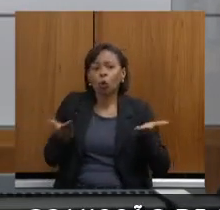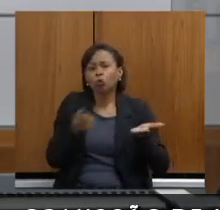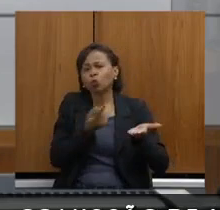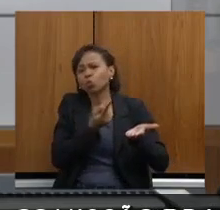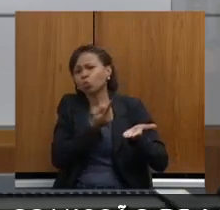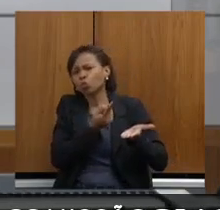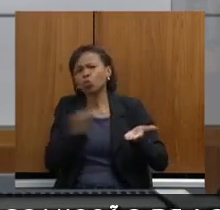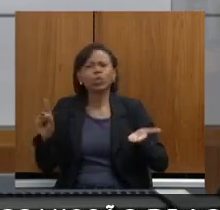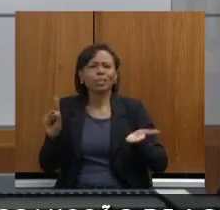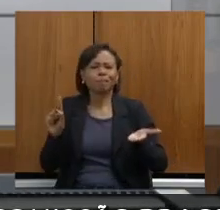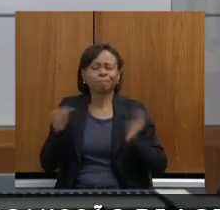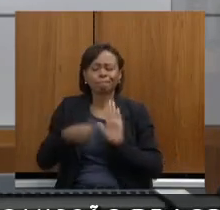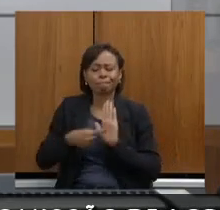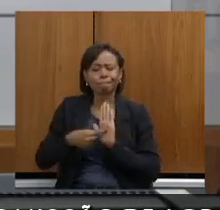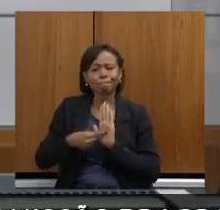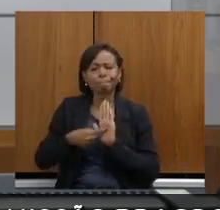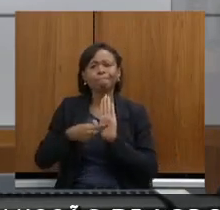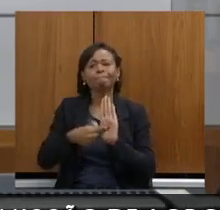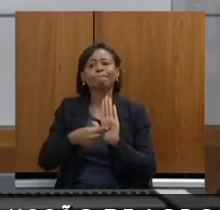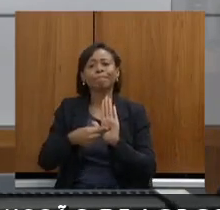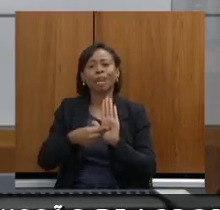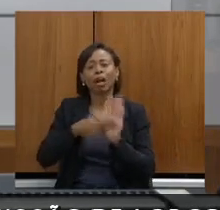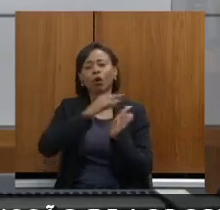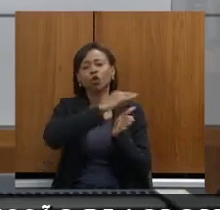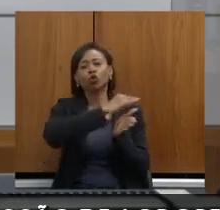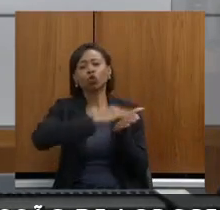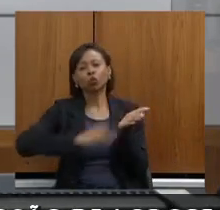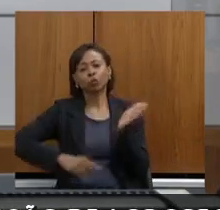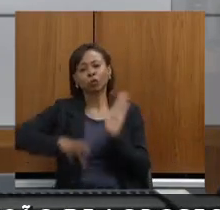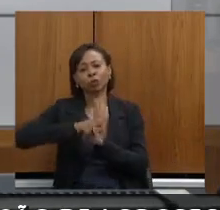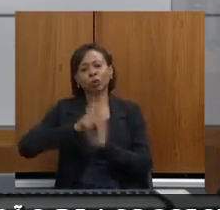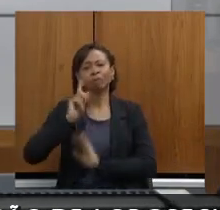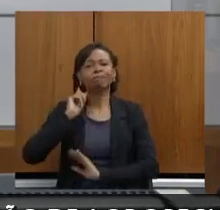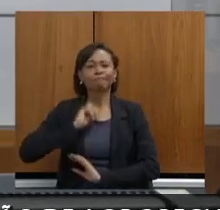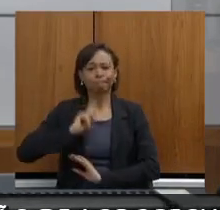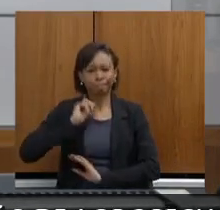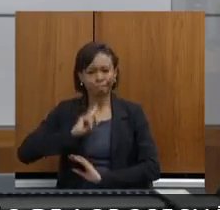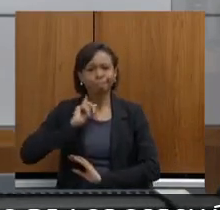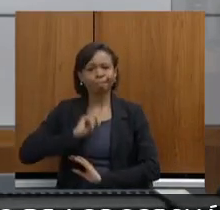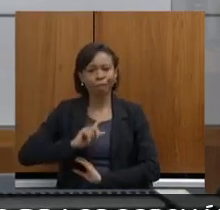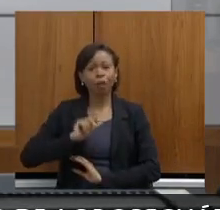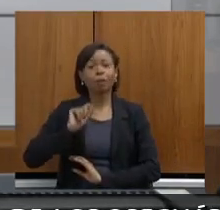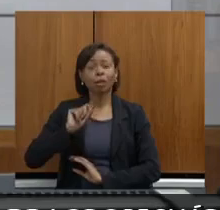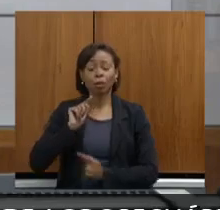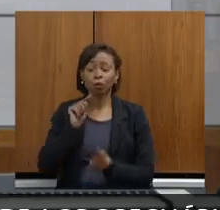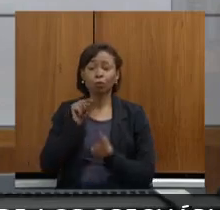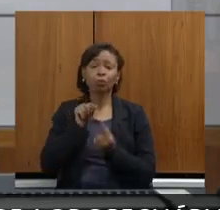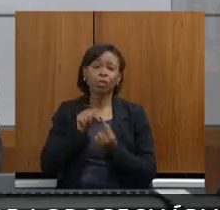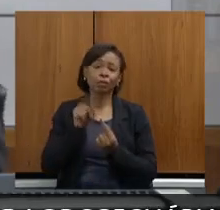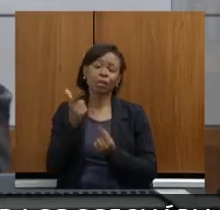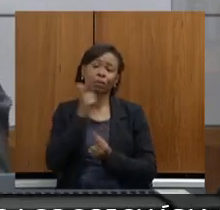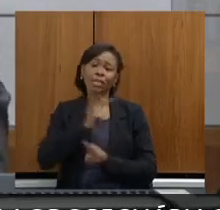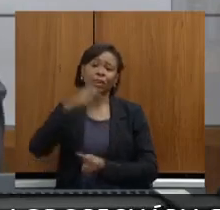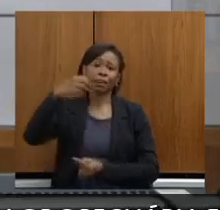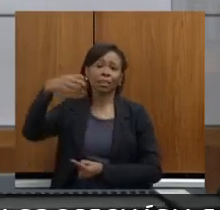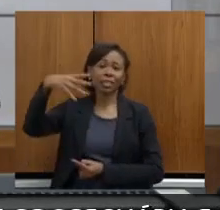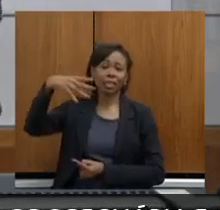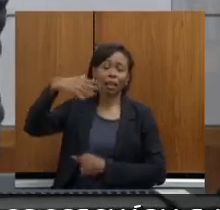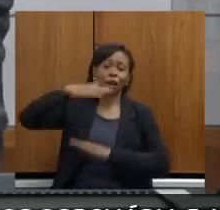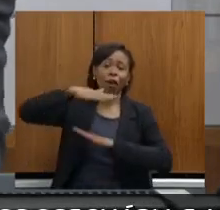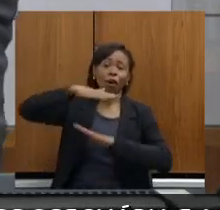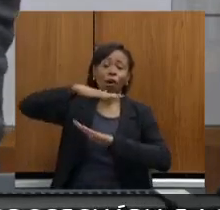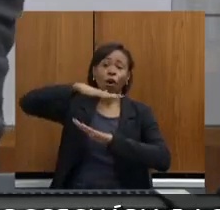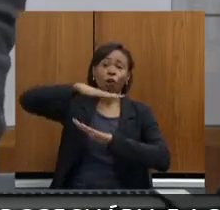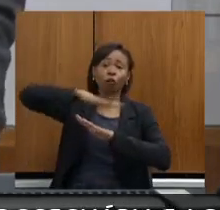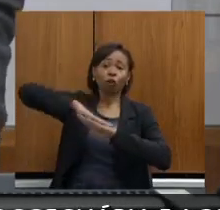apresentar o documento de Minas Gerais para que eles pudessem ter acesso a energia fotovoltaica